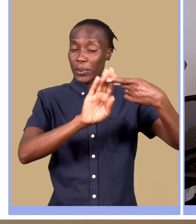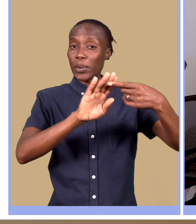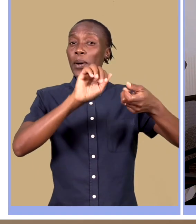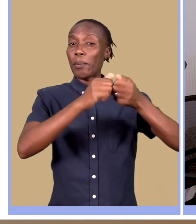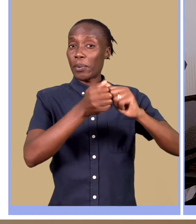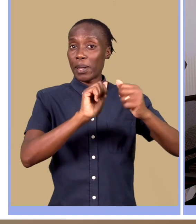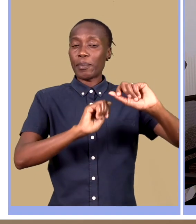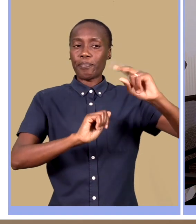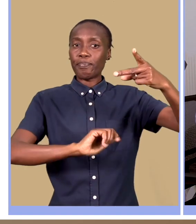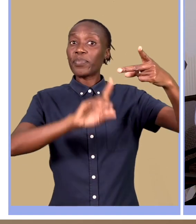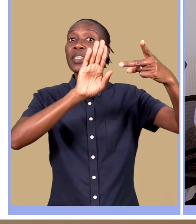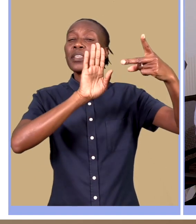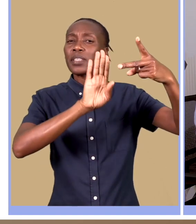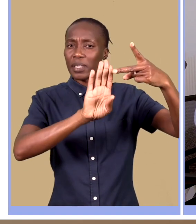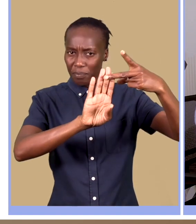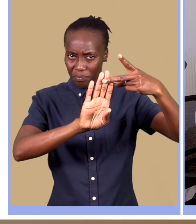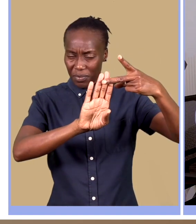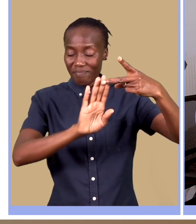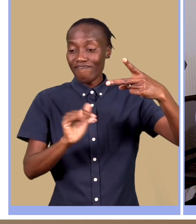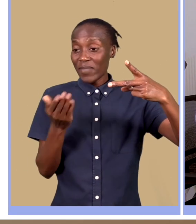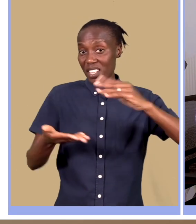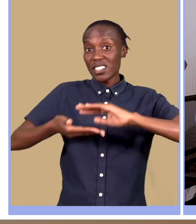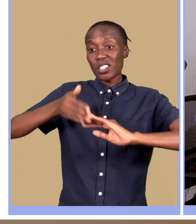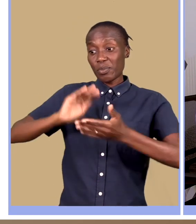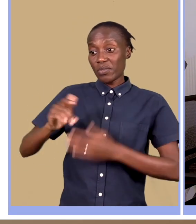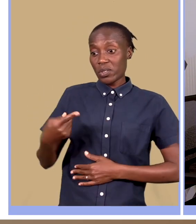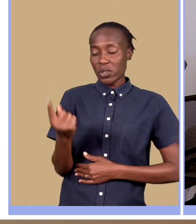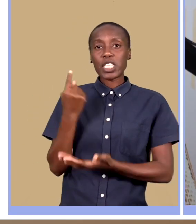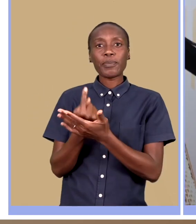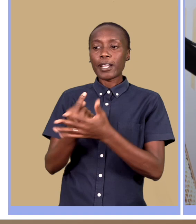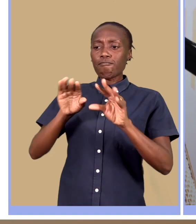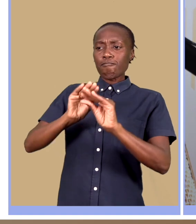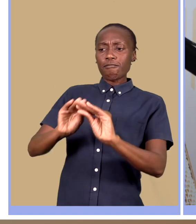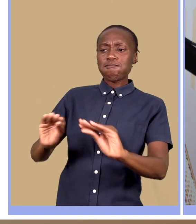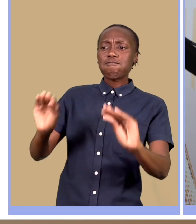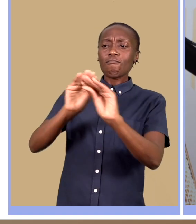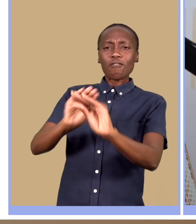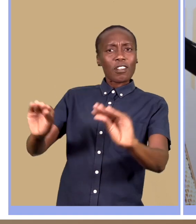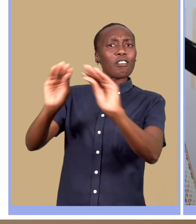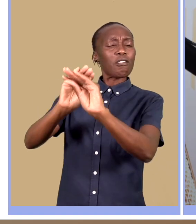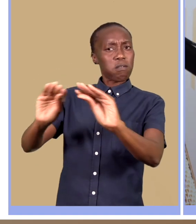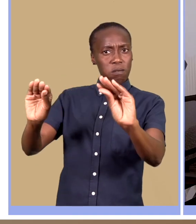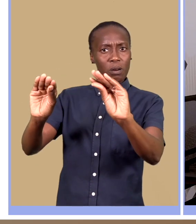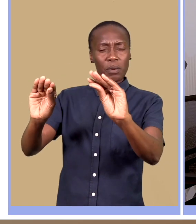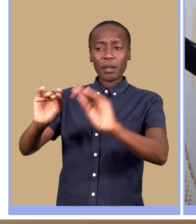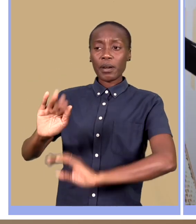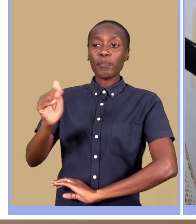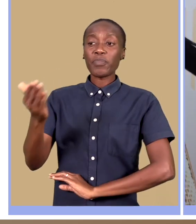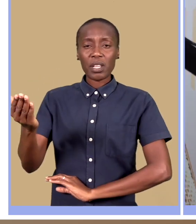questão. A segunda questão diz respeito à formação dos docentes. Estão incapacitados